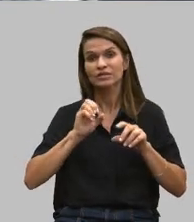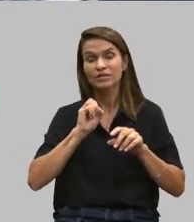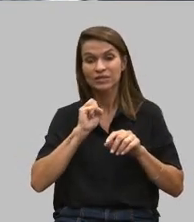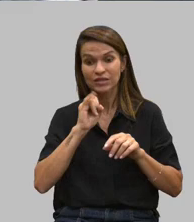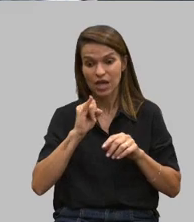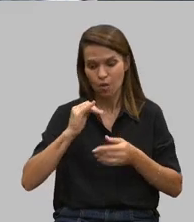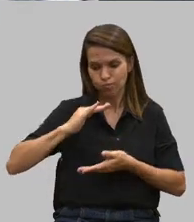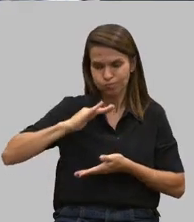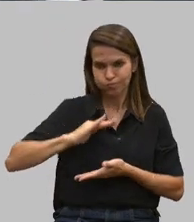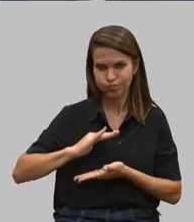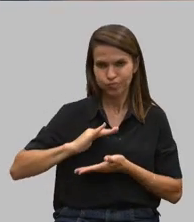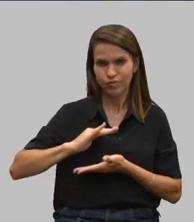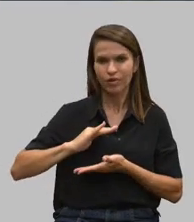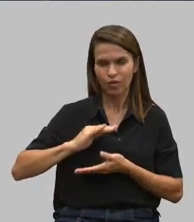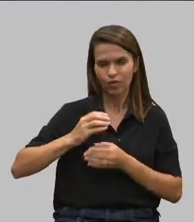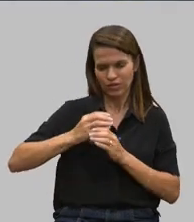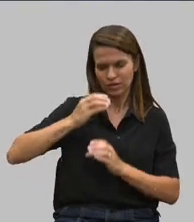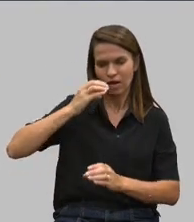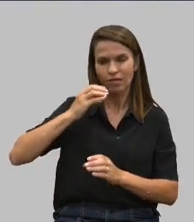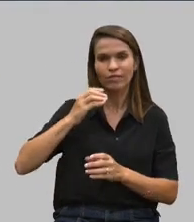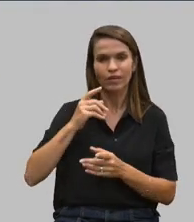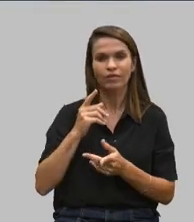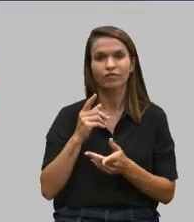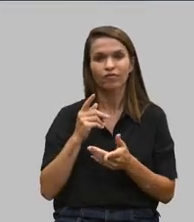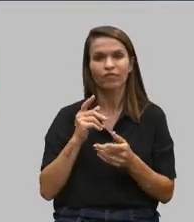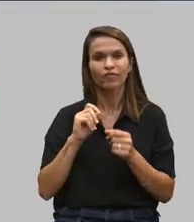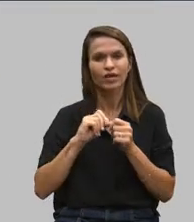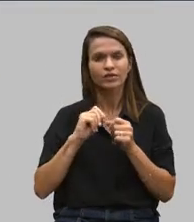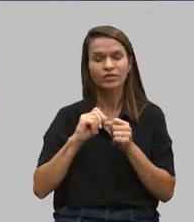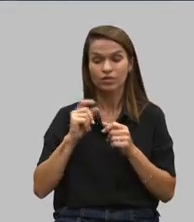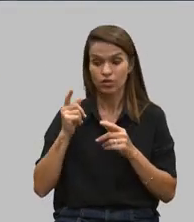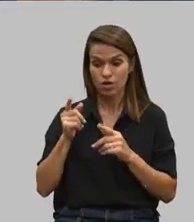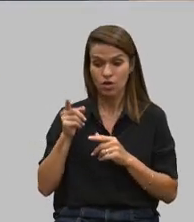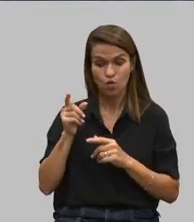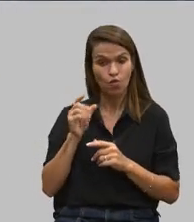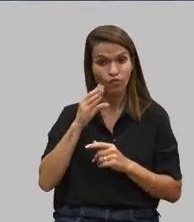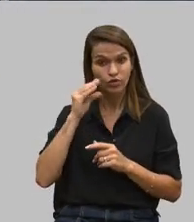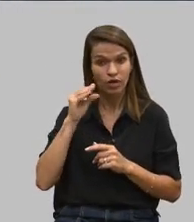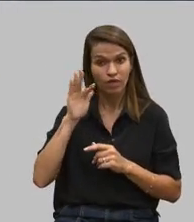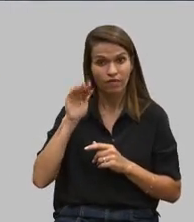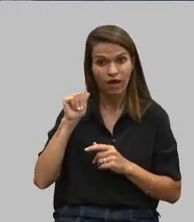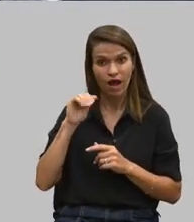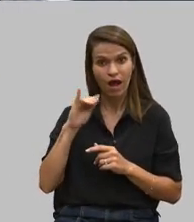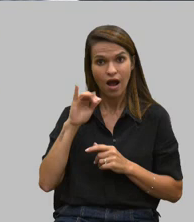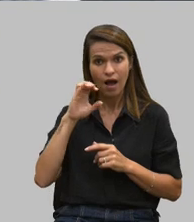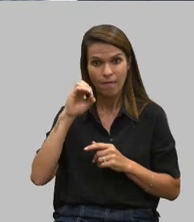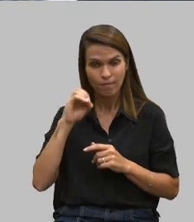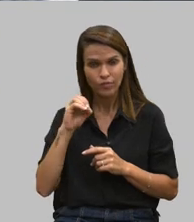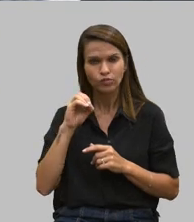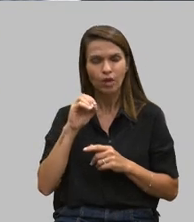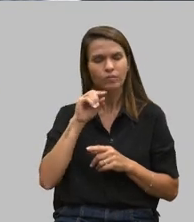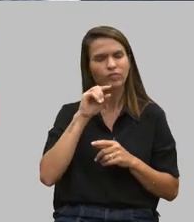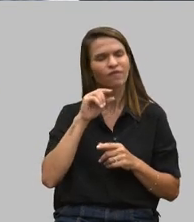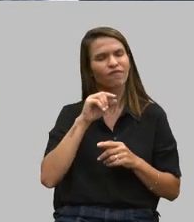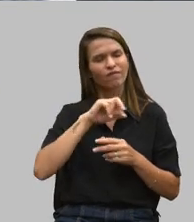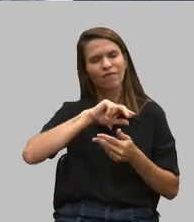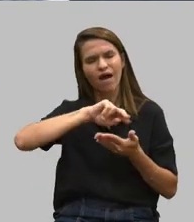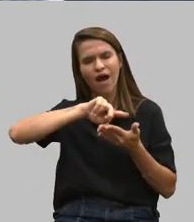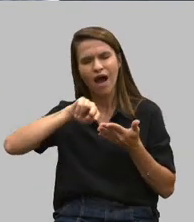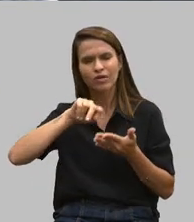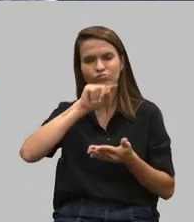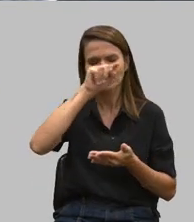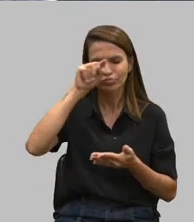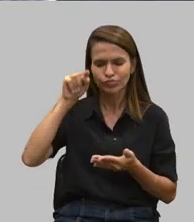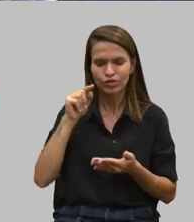Fábio né competentemente Eh está colocando aí vários mamógrafos novos digitais